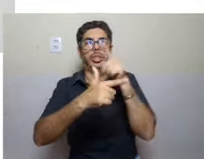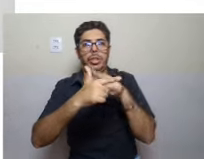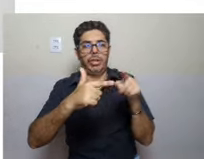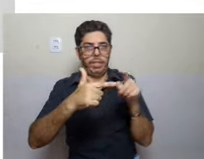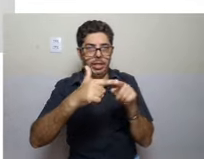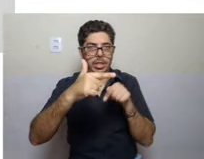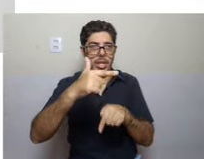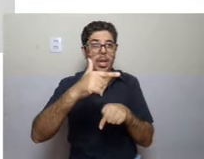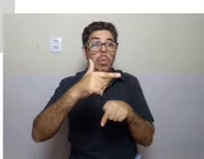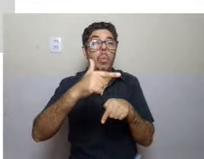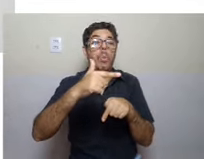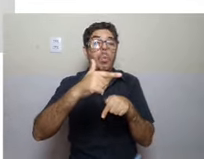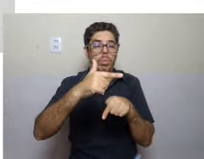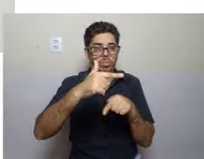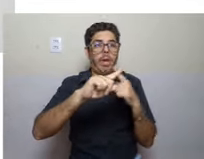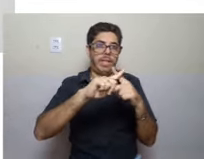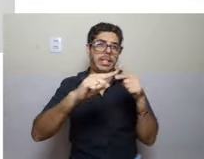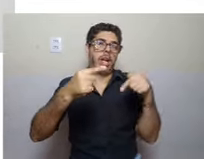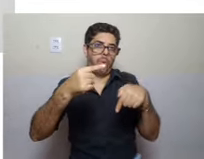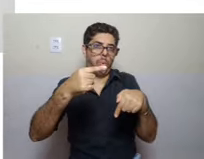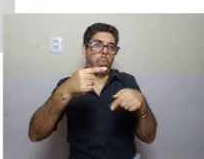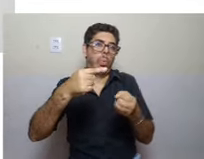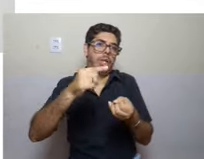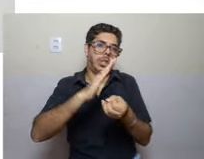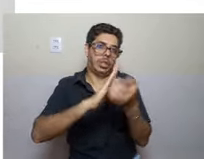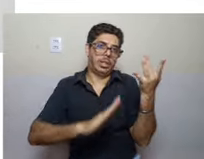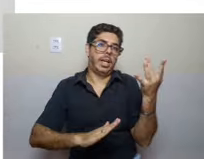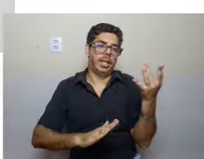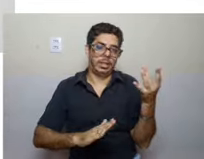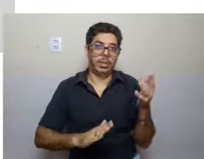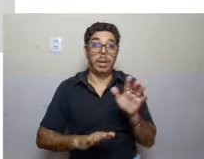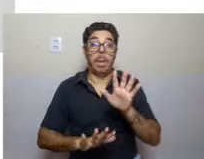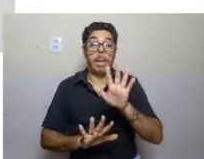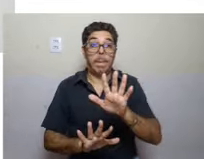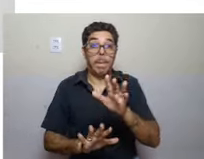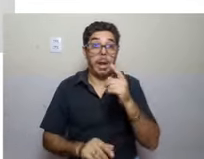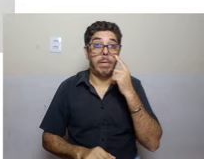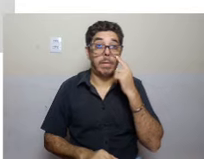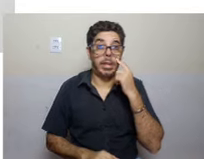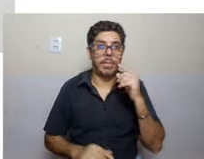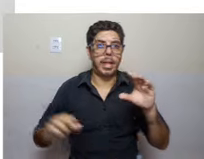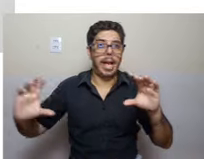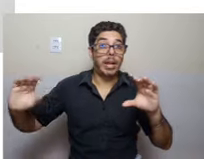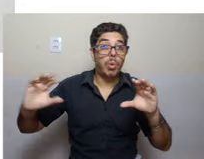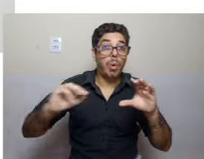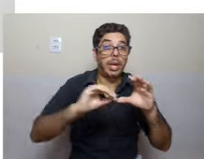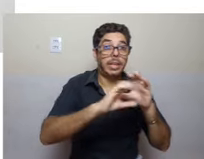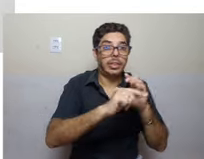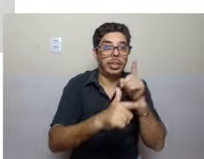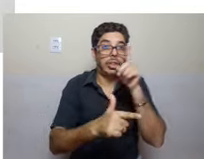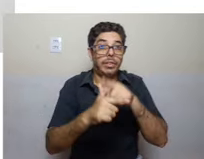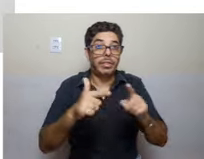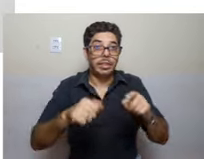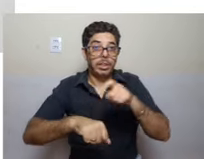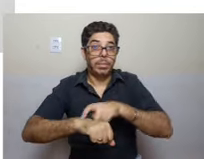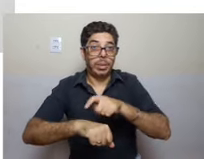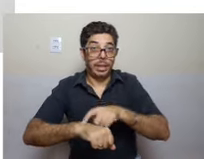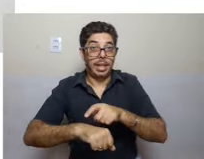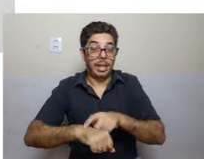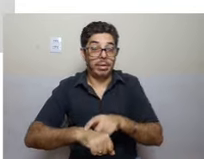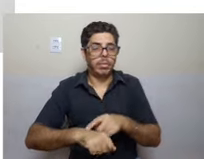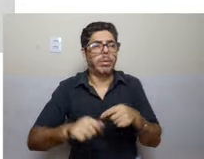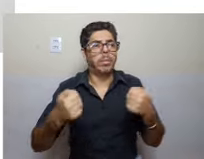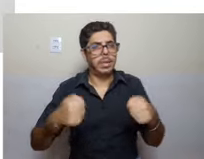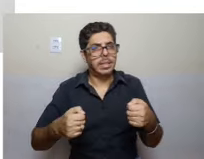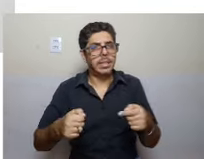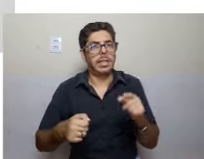intervalo de tempo vai ser dada por esta expressão. Agora, como a corrente é a carga dividida pelo tempo, podemos então obter